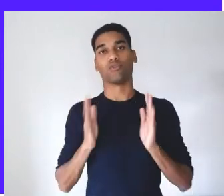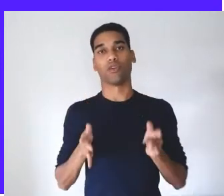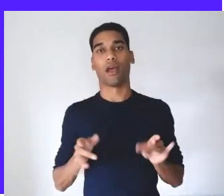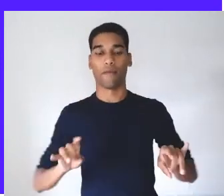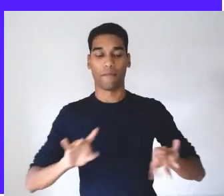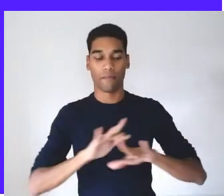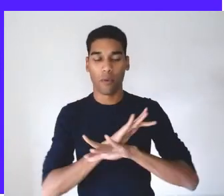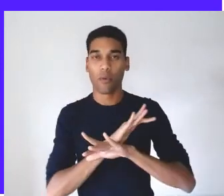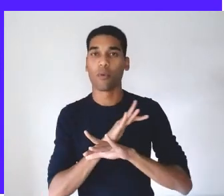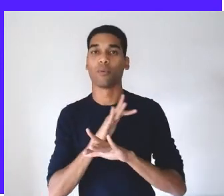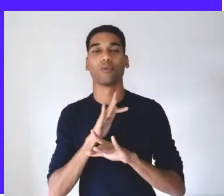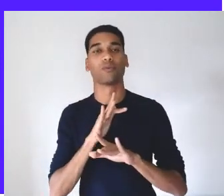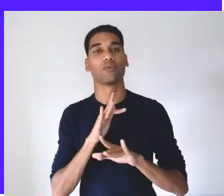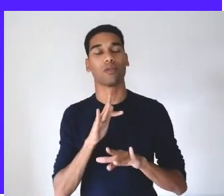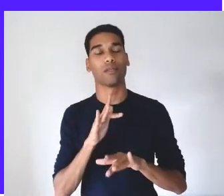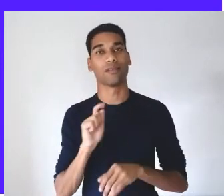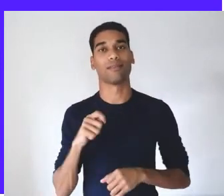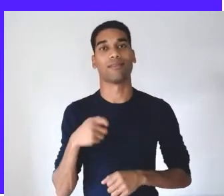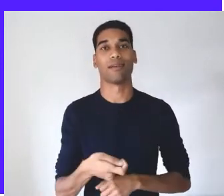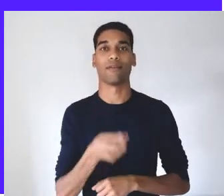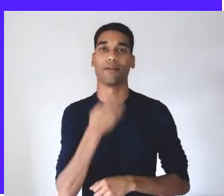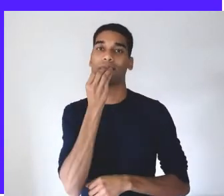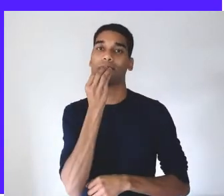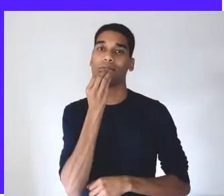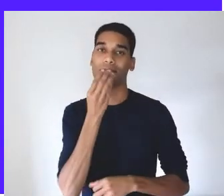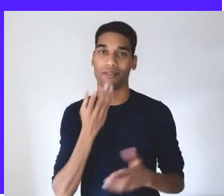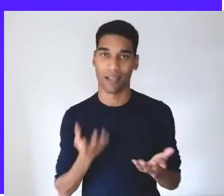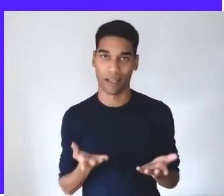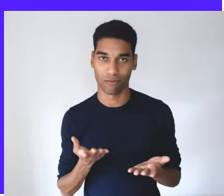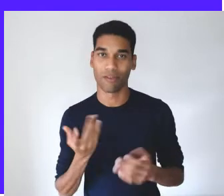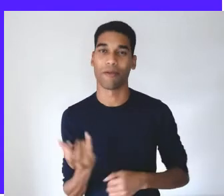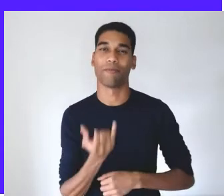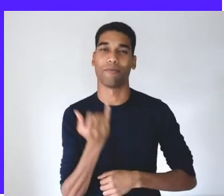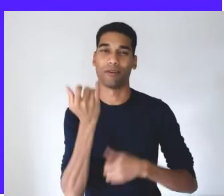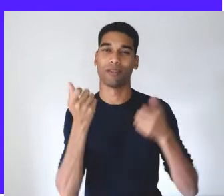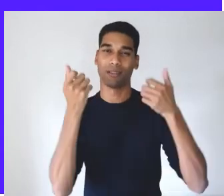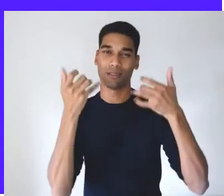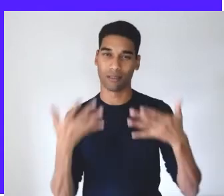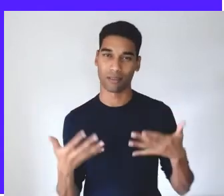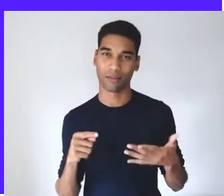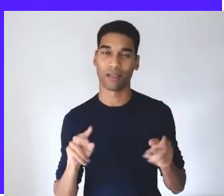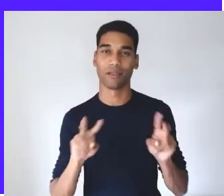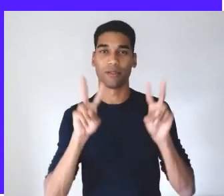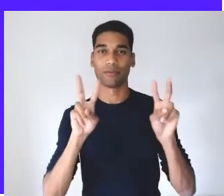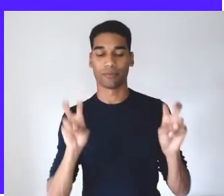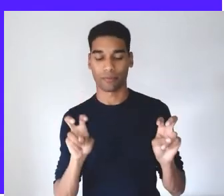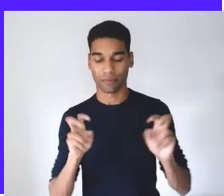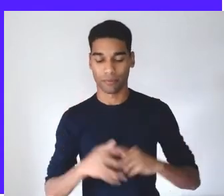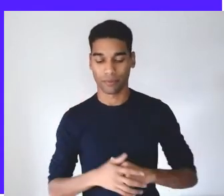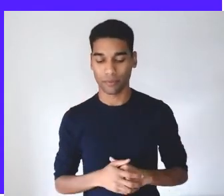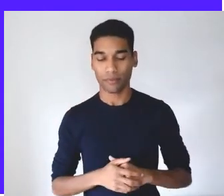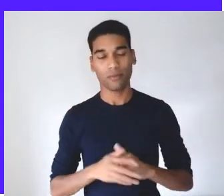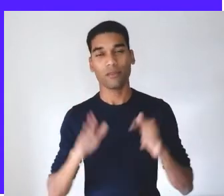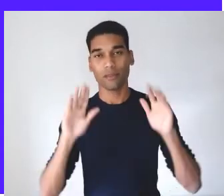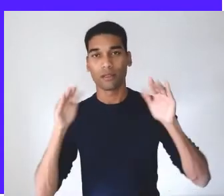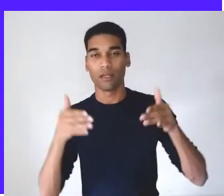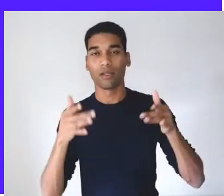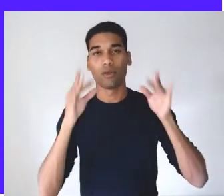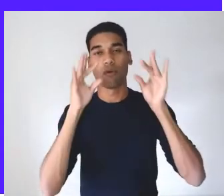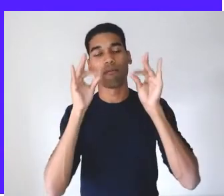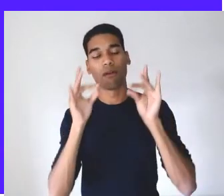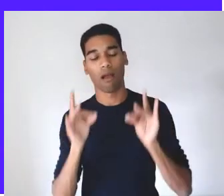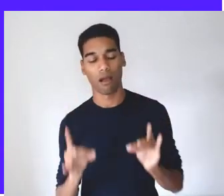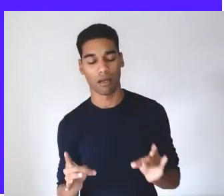oportunidade. Então, é importante dizer isso, né? É um enfoque, não vou entrar aqui em detalhes, mas que também